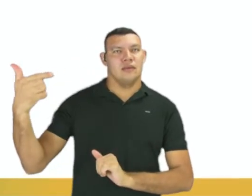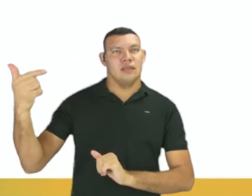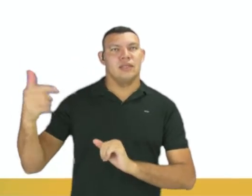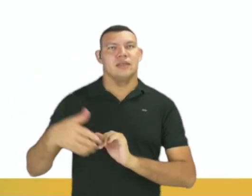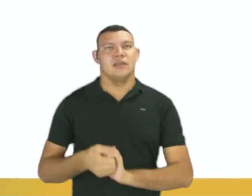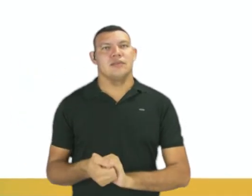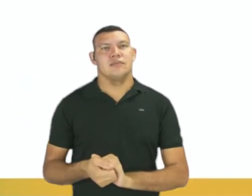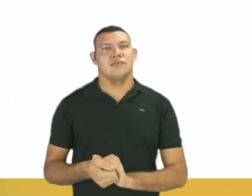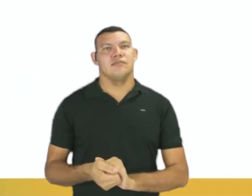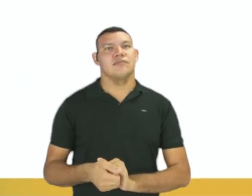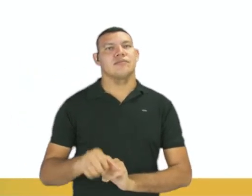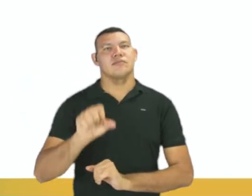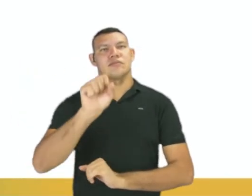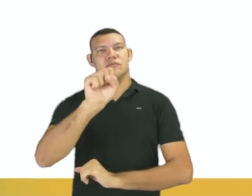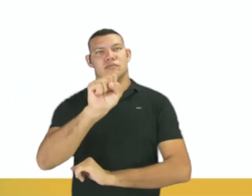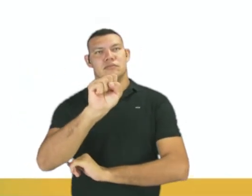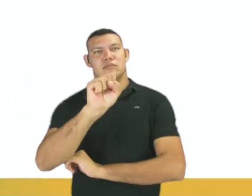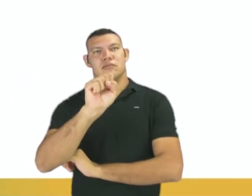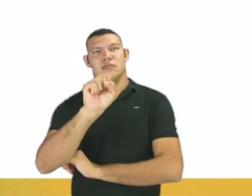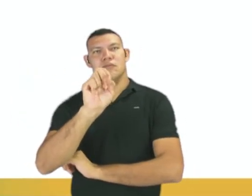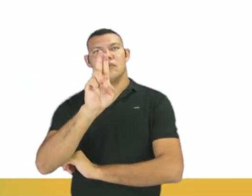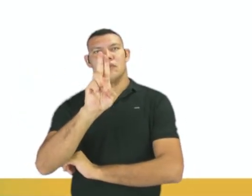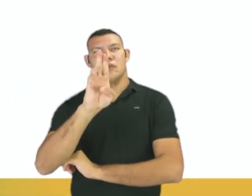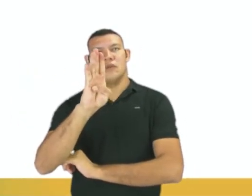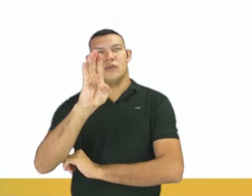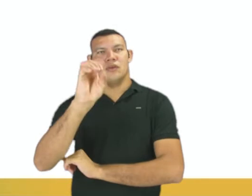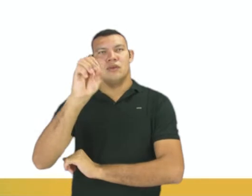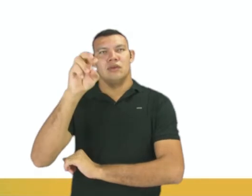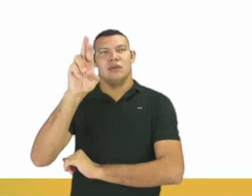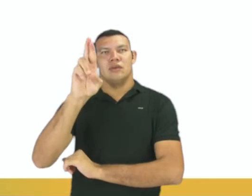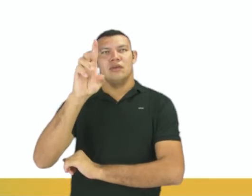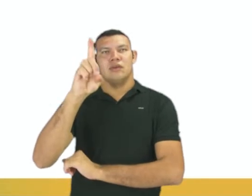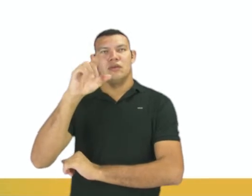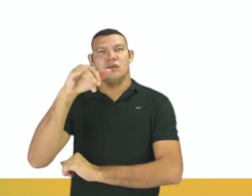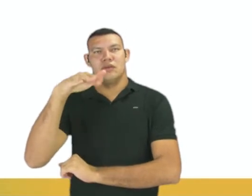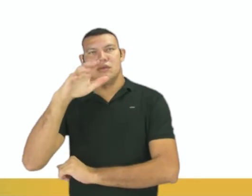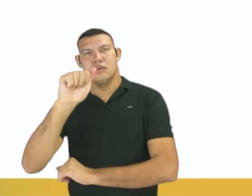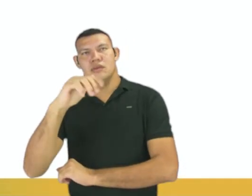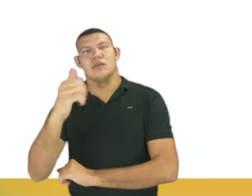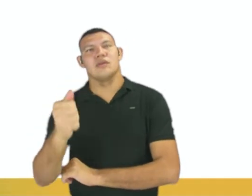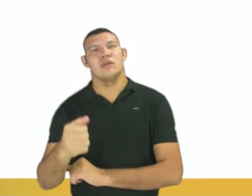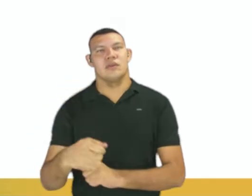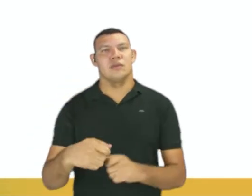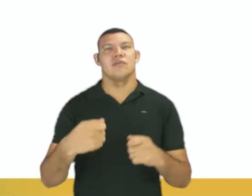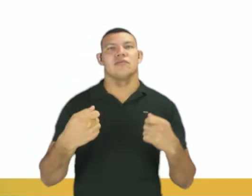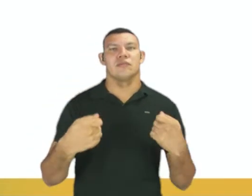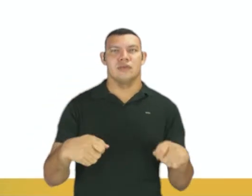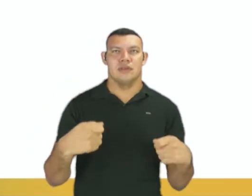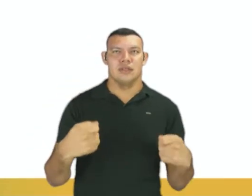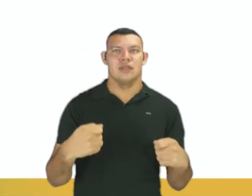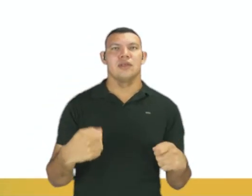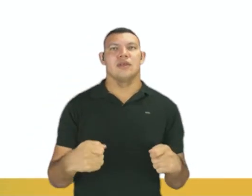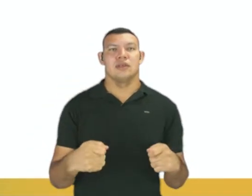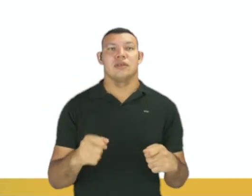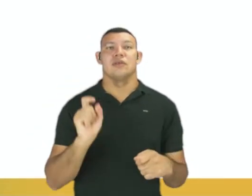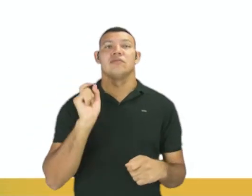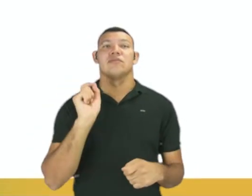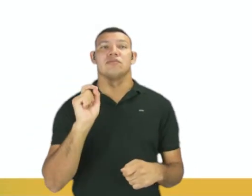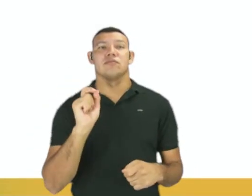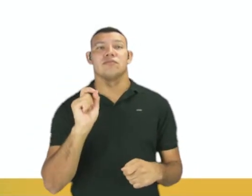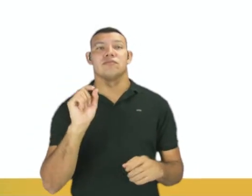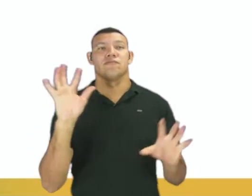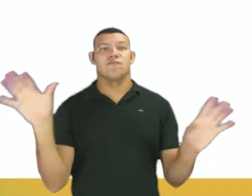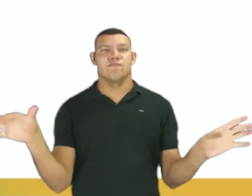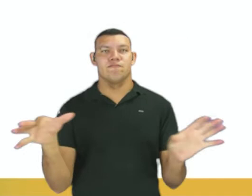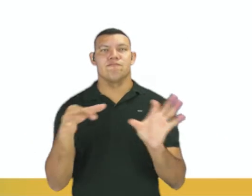período composto por subordinação onde uma oração funciona como termo de outra e as orações denominam-se subordinadas